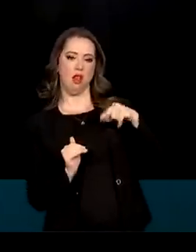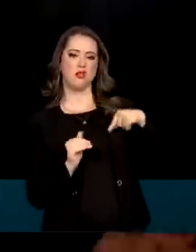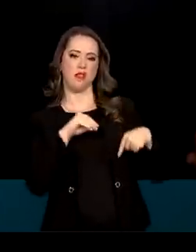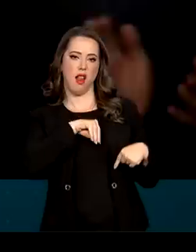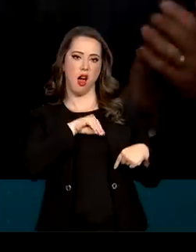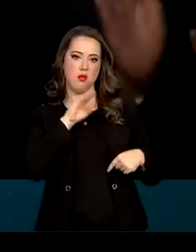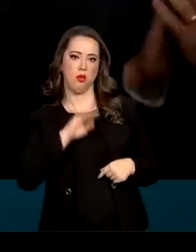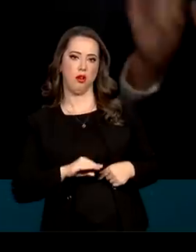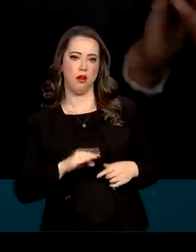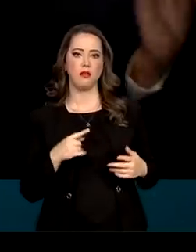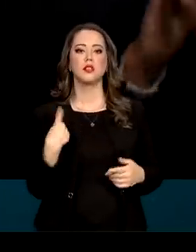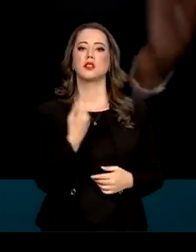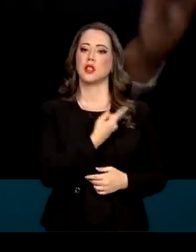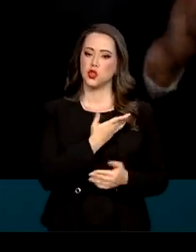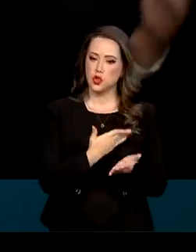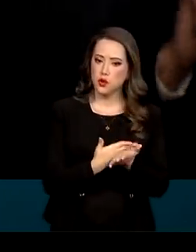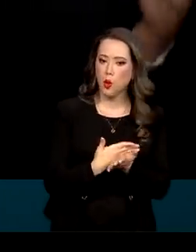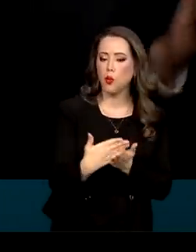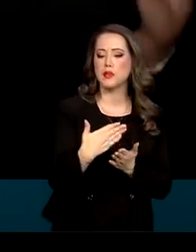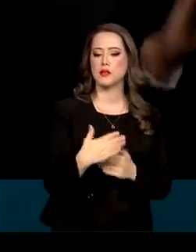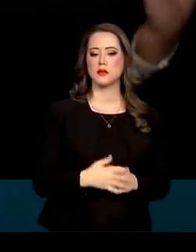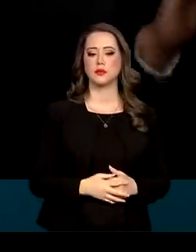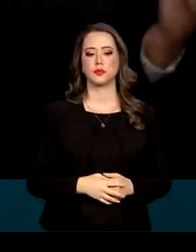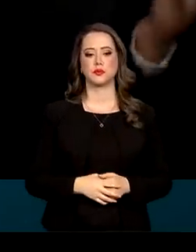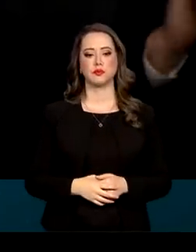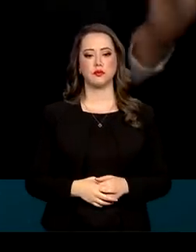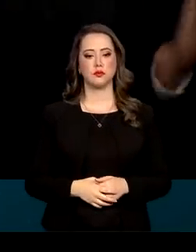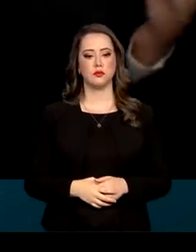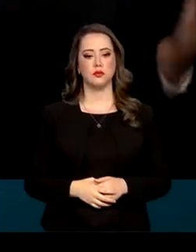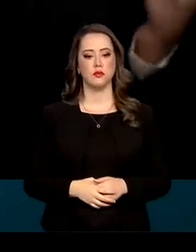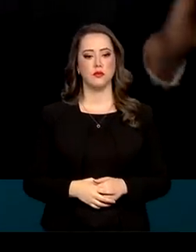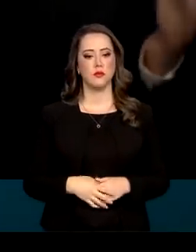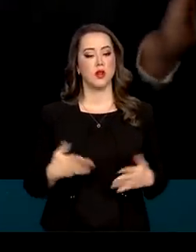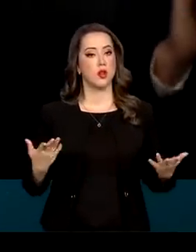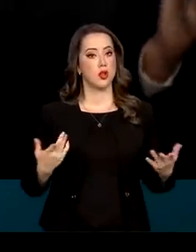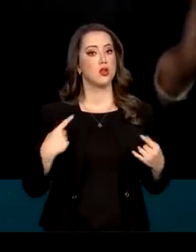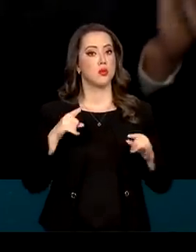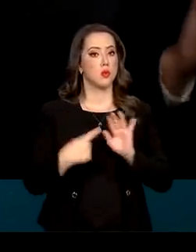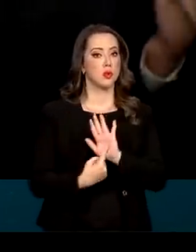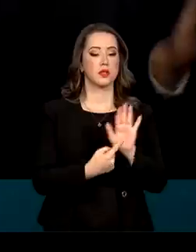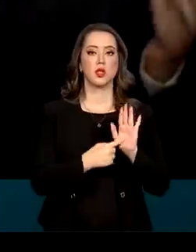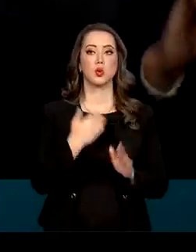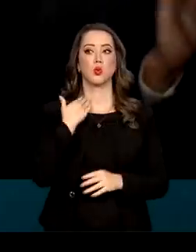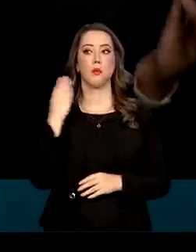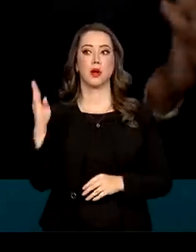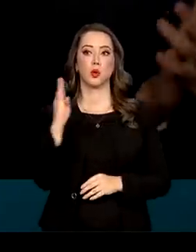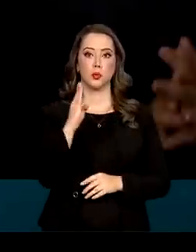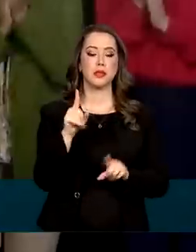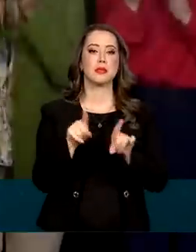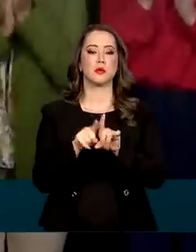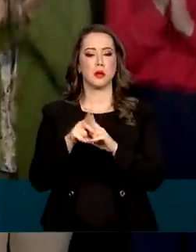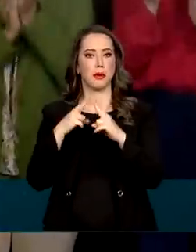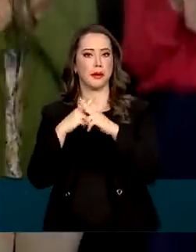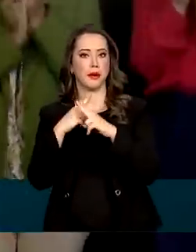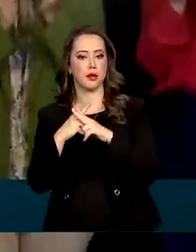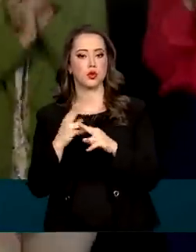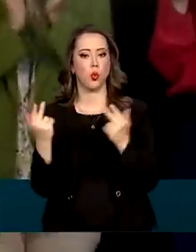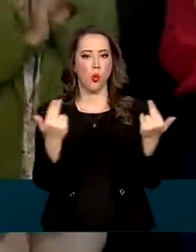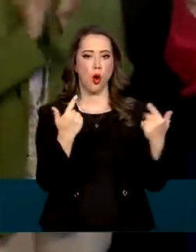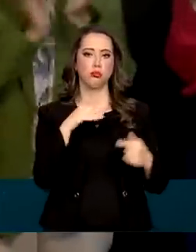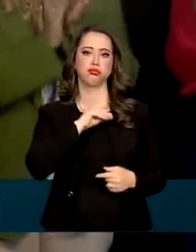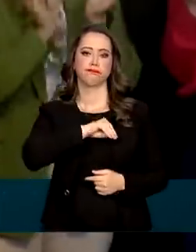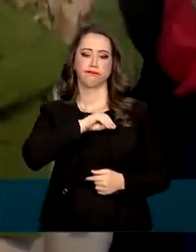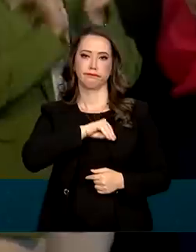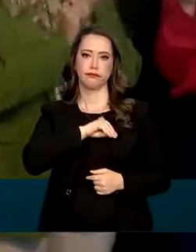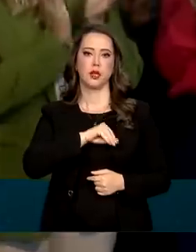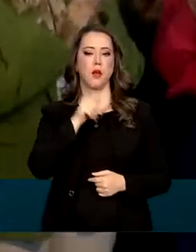Eu acho que a gente vai começar sabe colocando no Banco do Brasil e na Caixa Econômica Federal ainda no time das